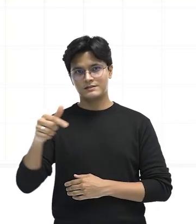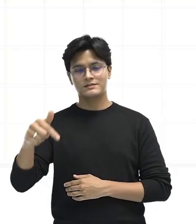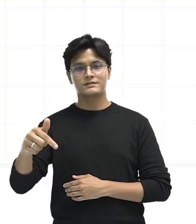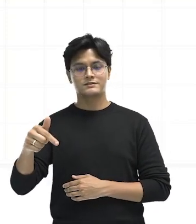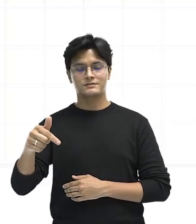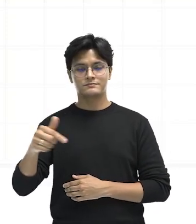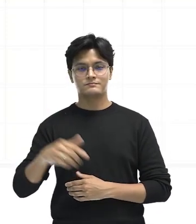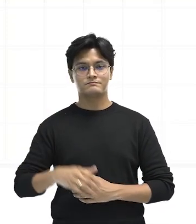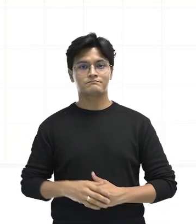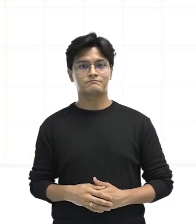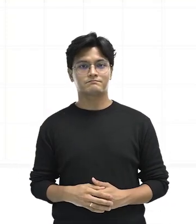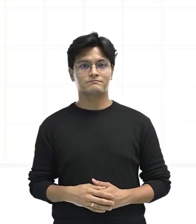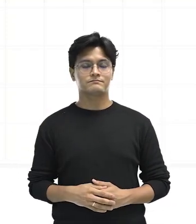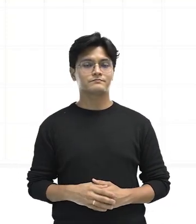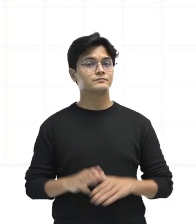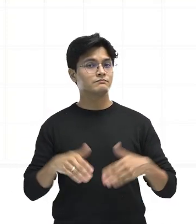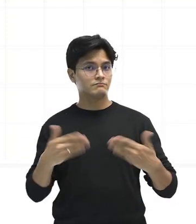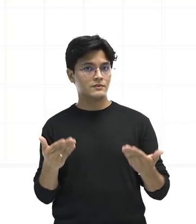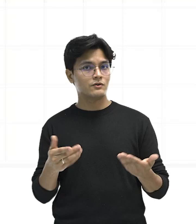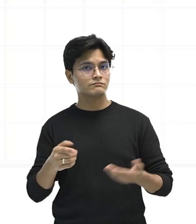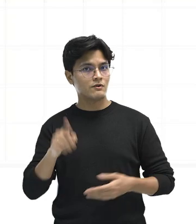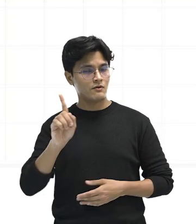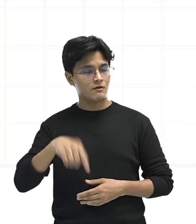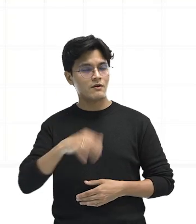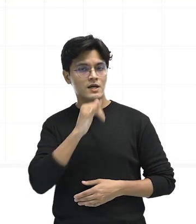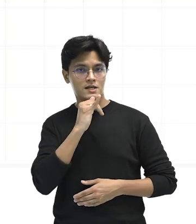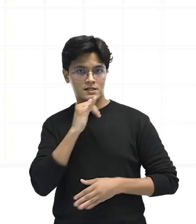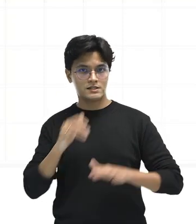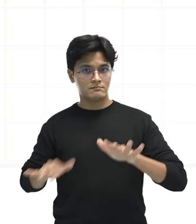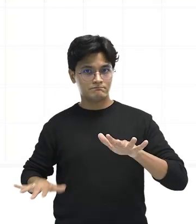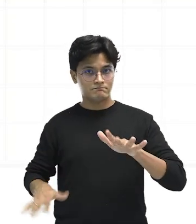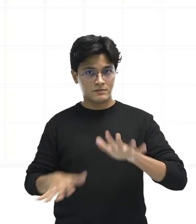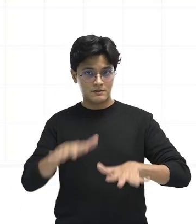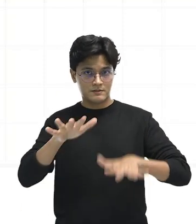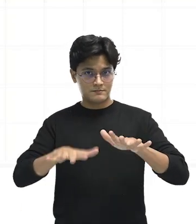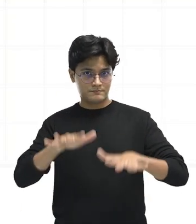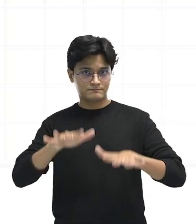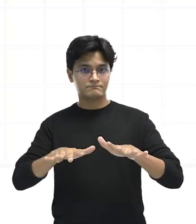6,67. Então, isso é a média aritmética. É quando a gente